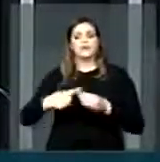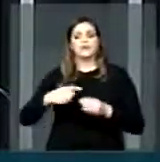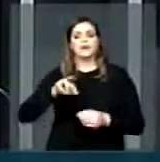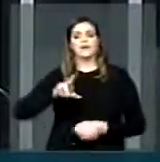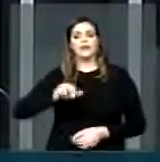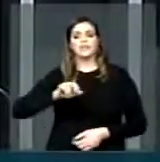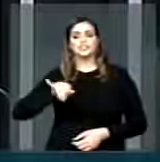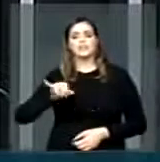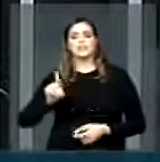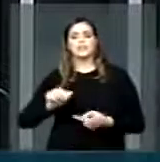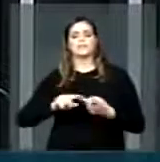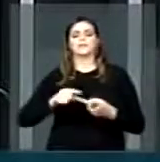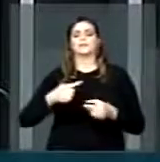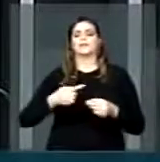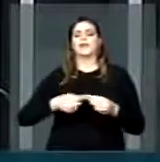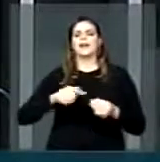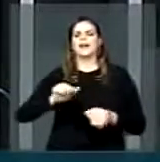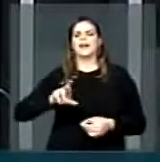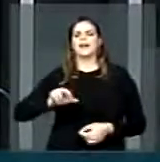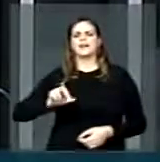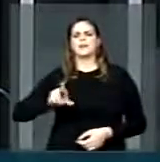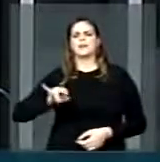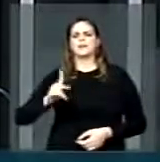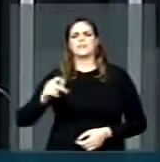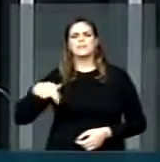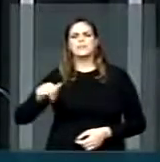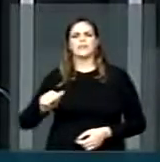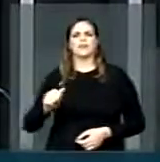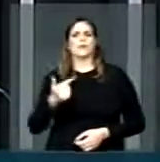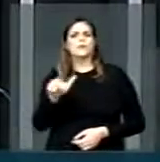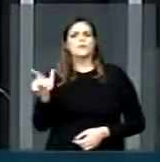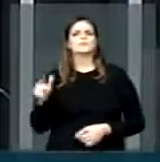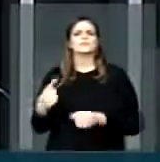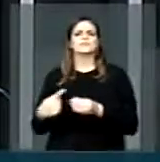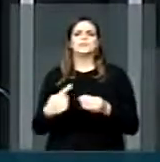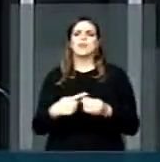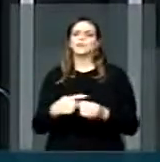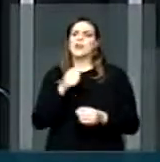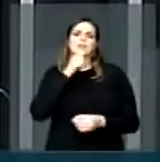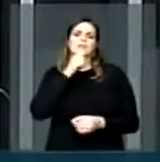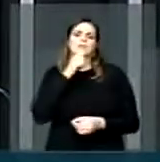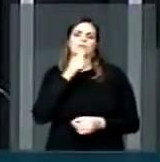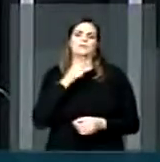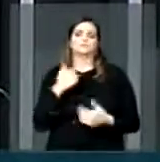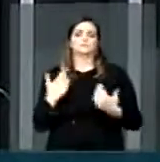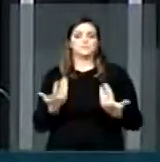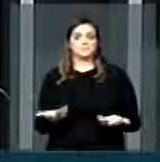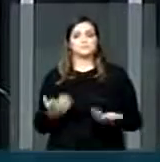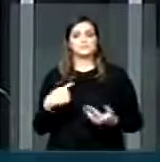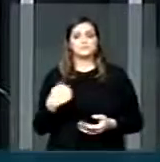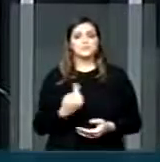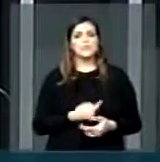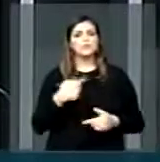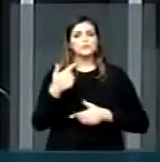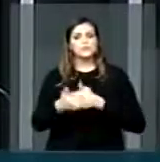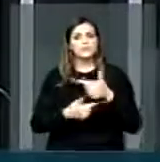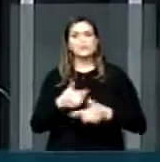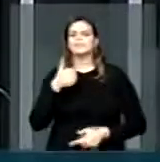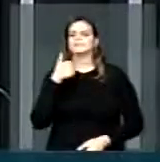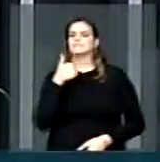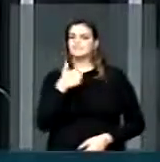em Araripina, no seu distrito de Nascente e assim por diante. Então quero dizer que o nosso trabalho valeu a